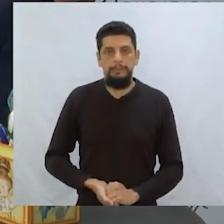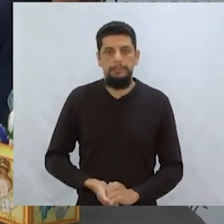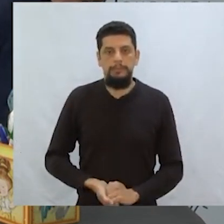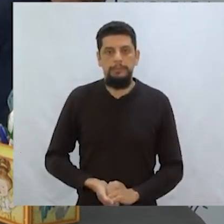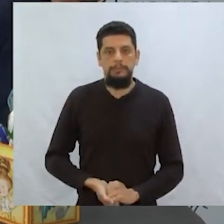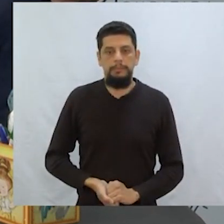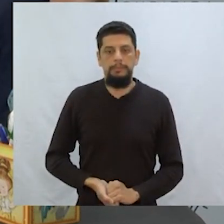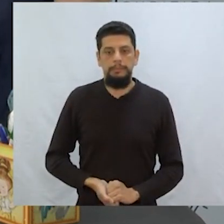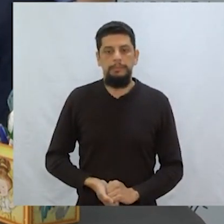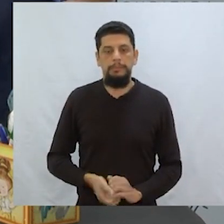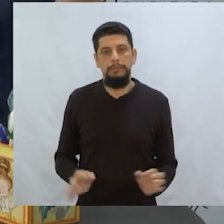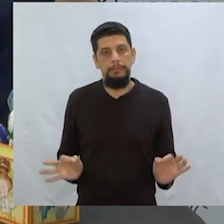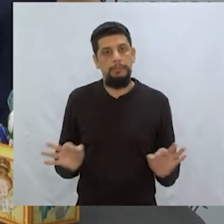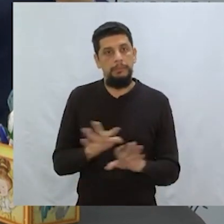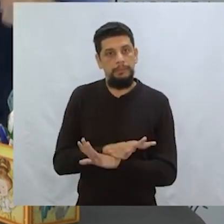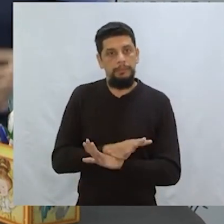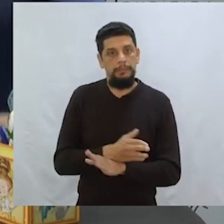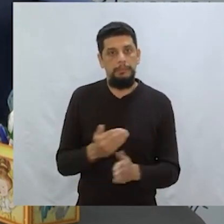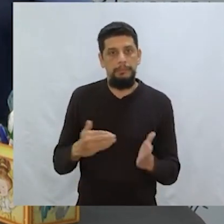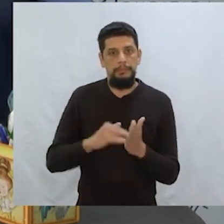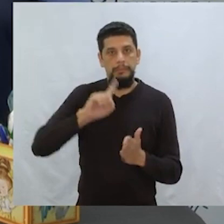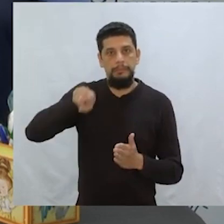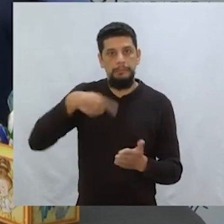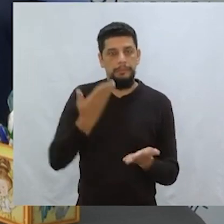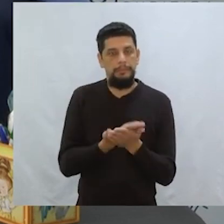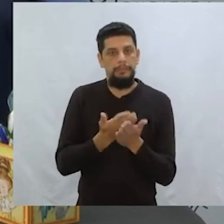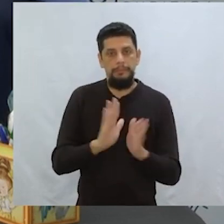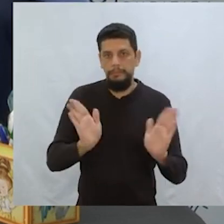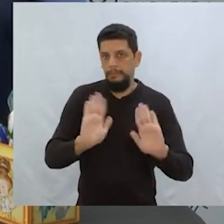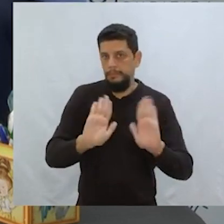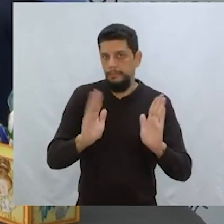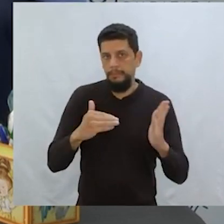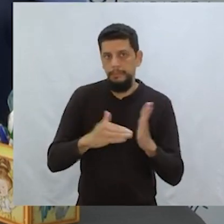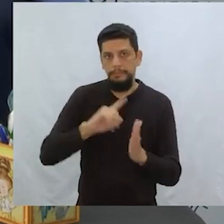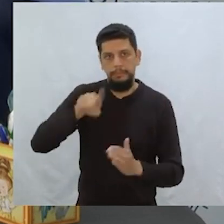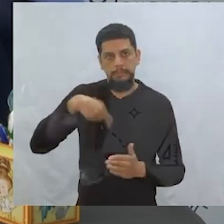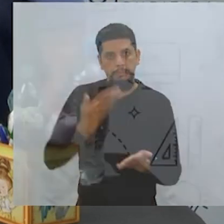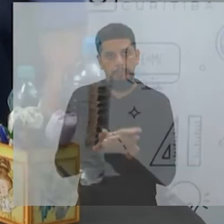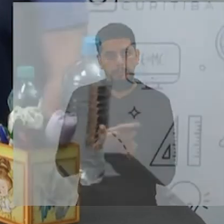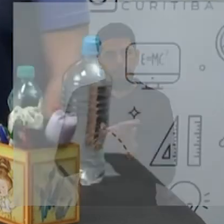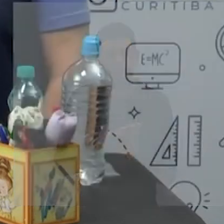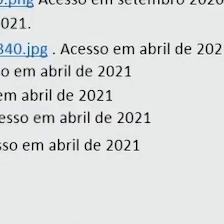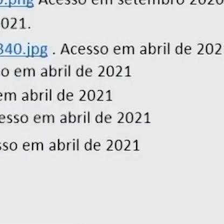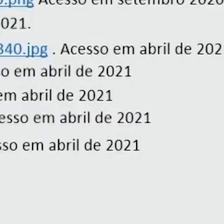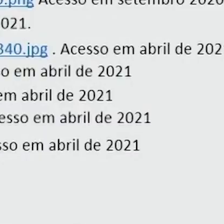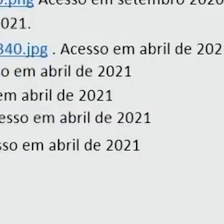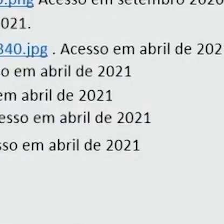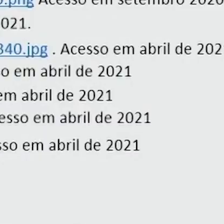E? Sim. Até a próxima aula, pessoal. Até a próxima.